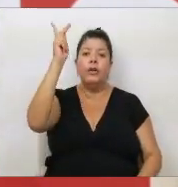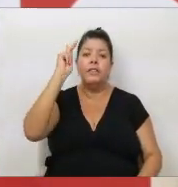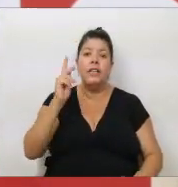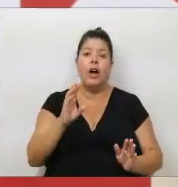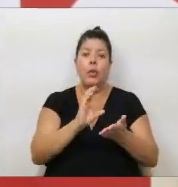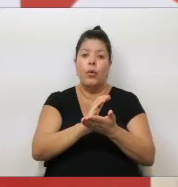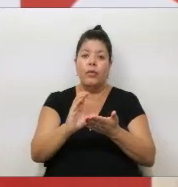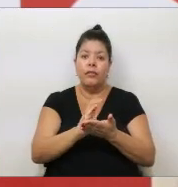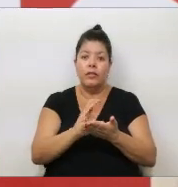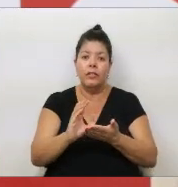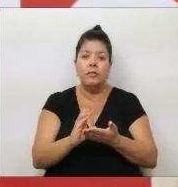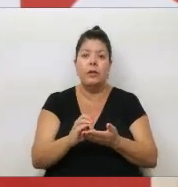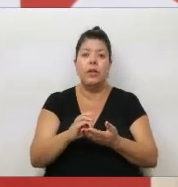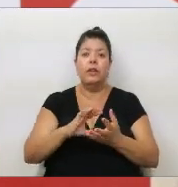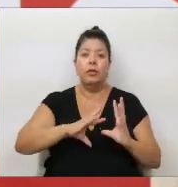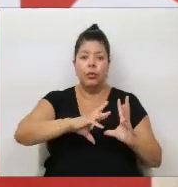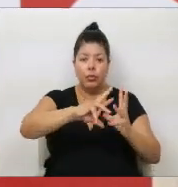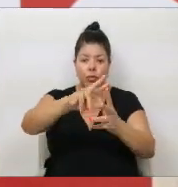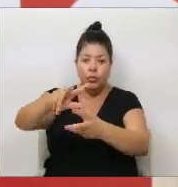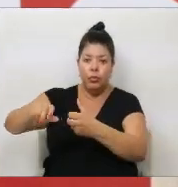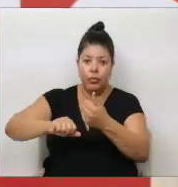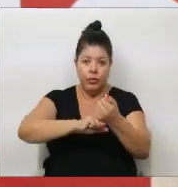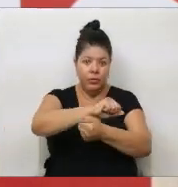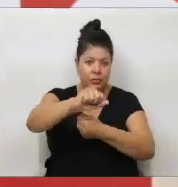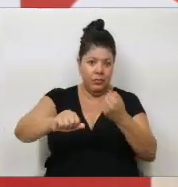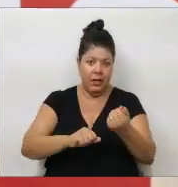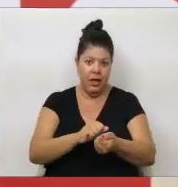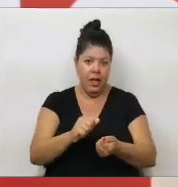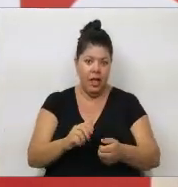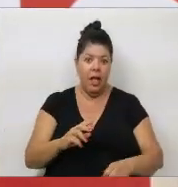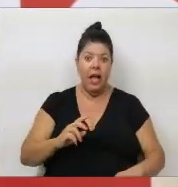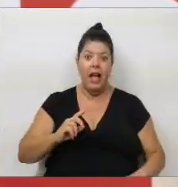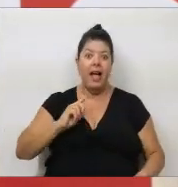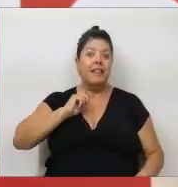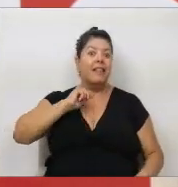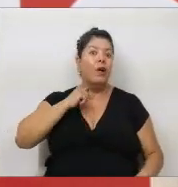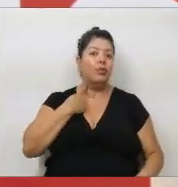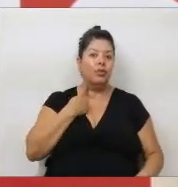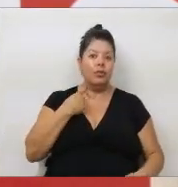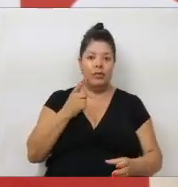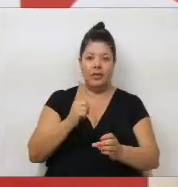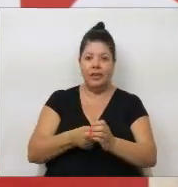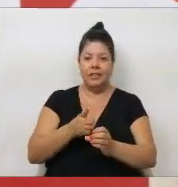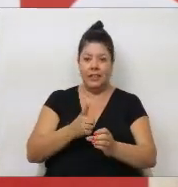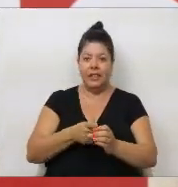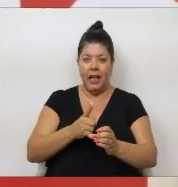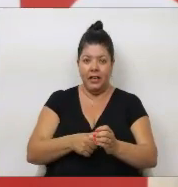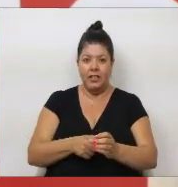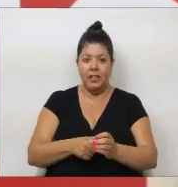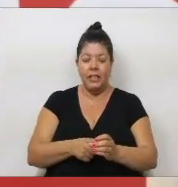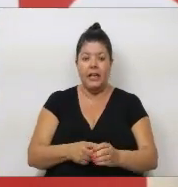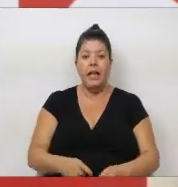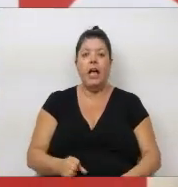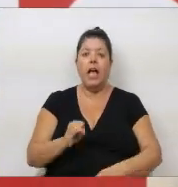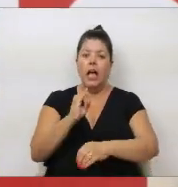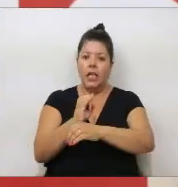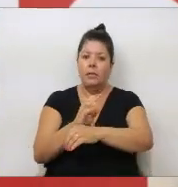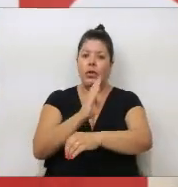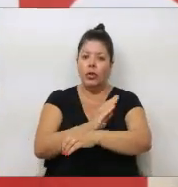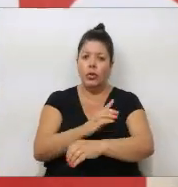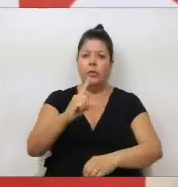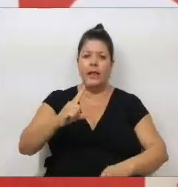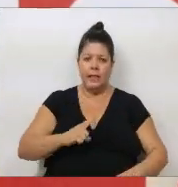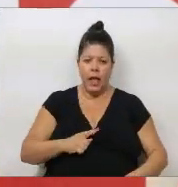de investimento sustentável, não poluente na nossa cidade. E para isso, Imbituba tem área